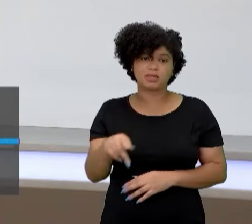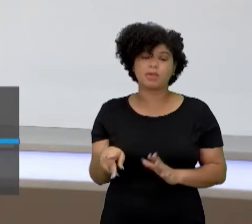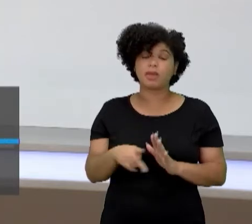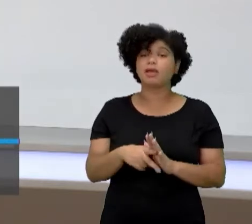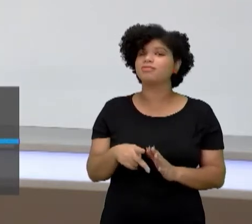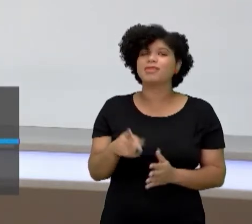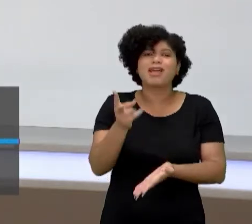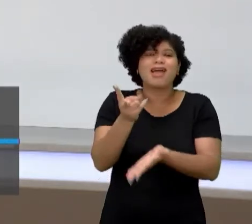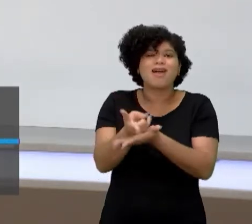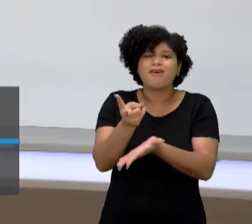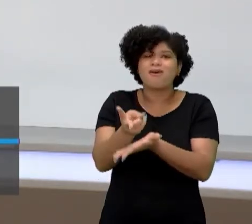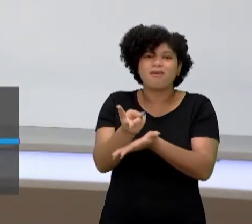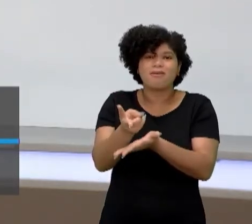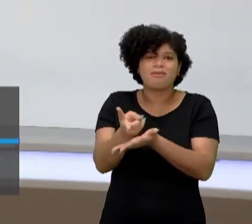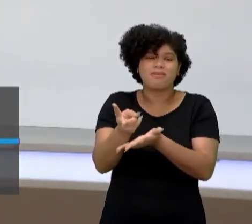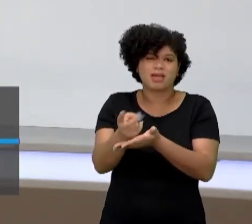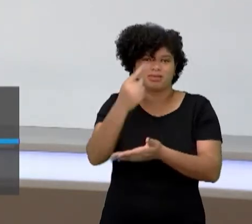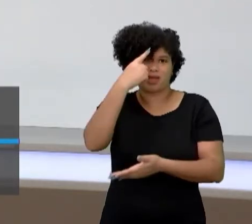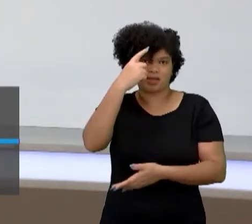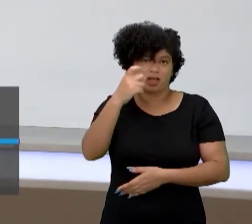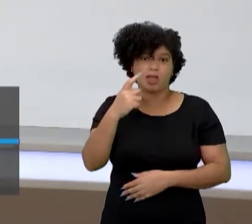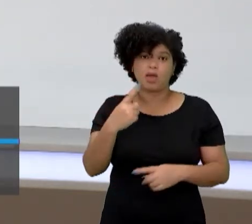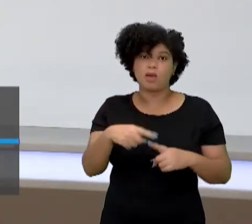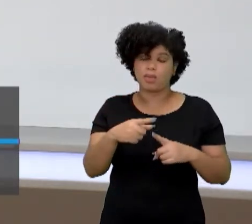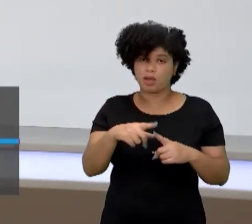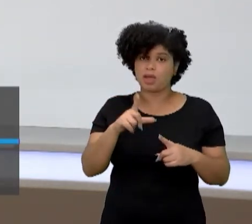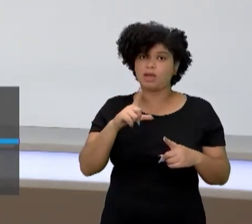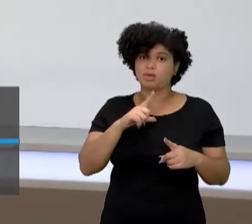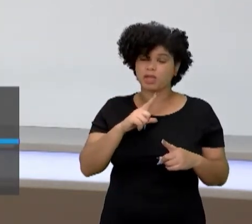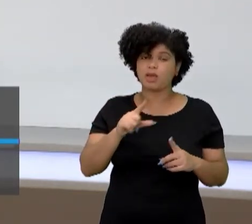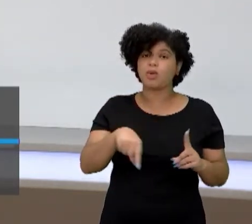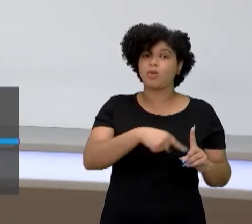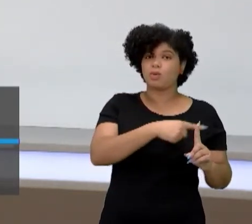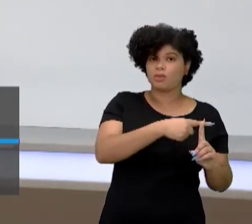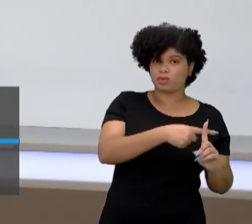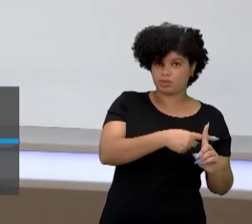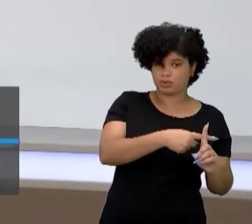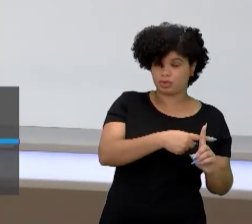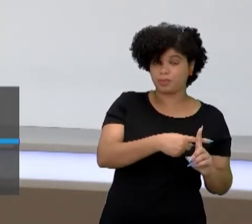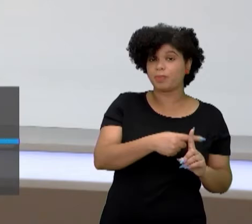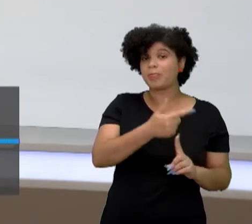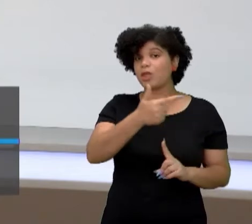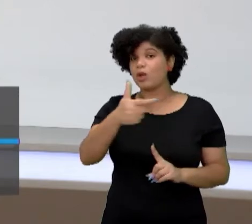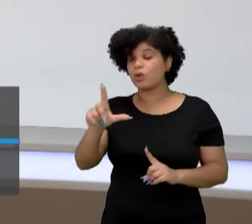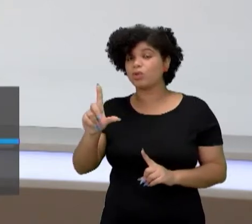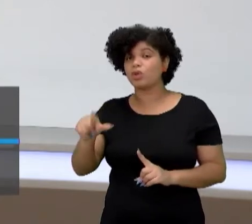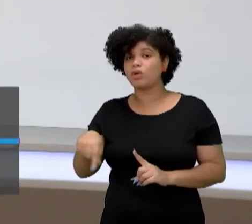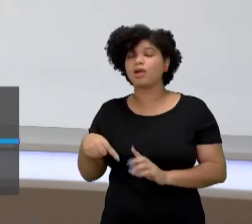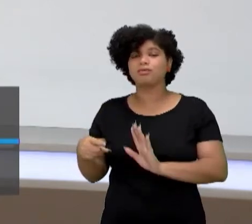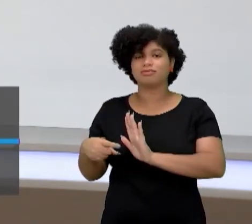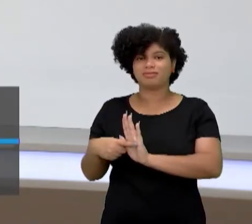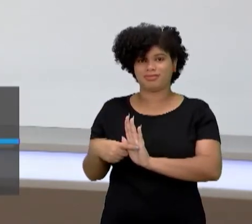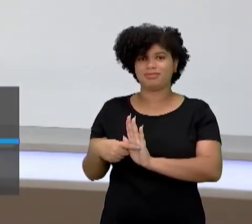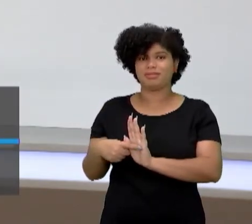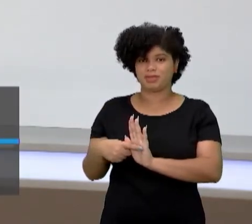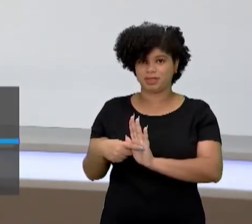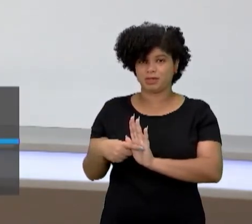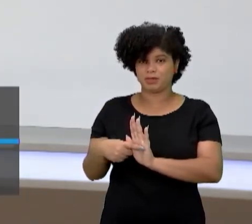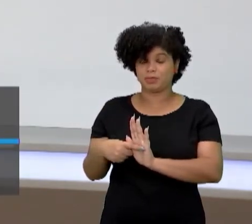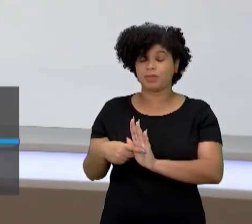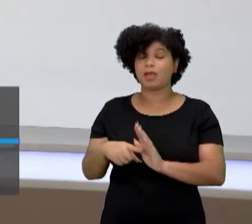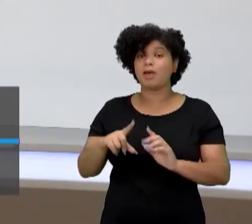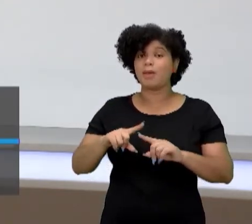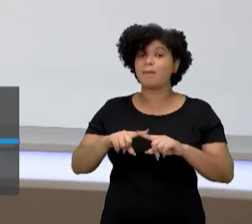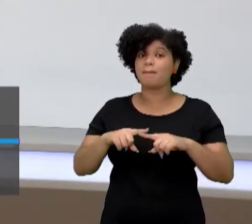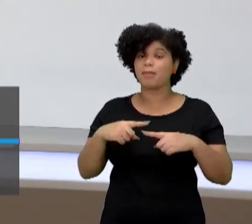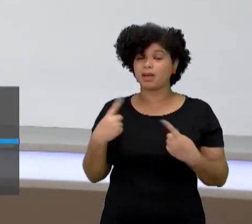é exatamente essa. Vai ter um lugar que vai formar um polo positivo e vai ter um lugar que vai formar um polo negativo. E esse